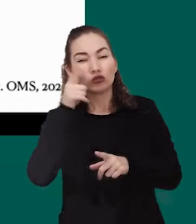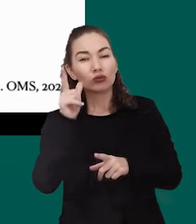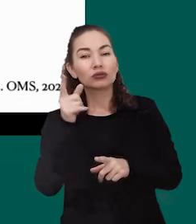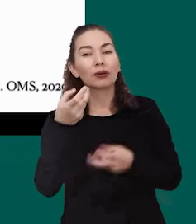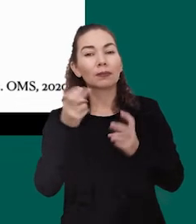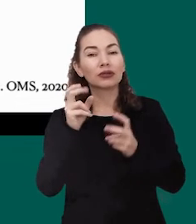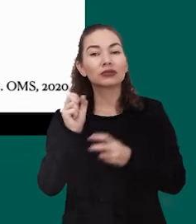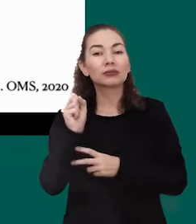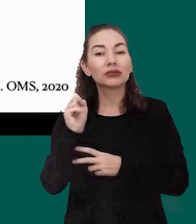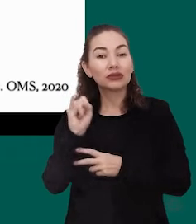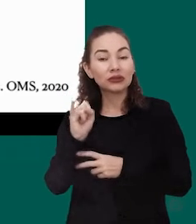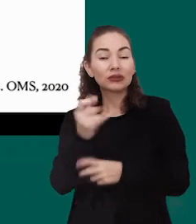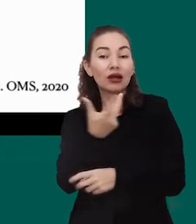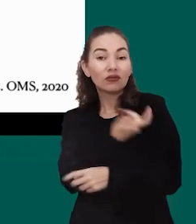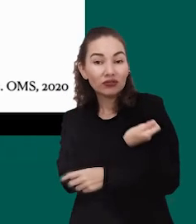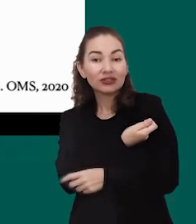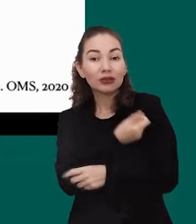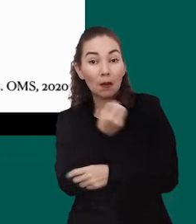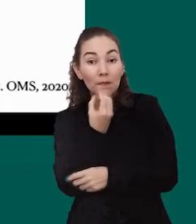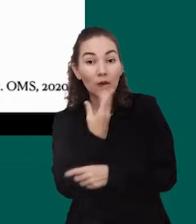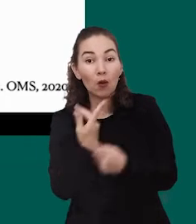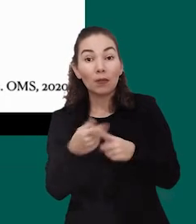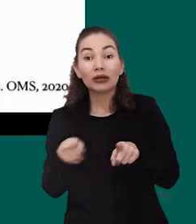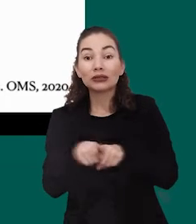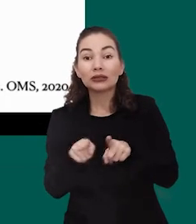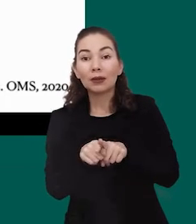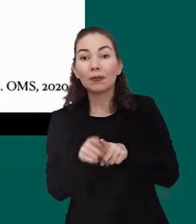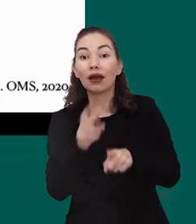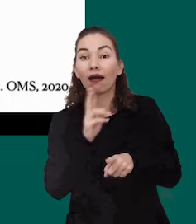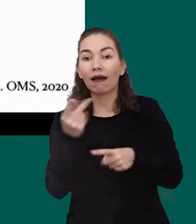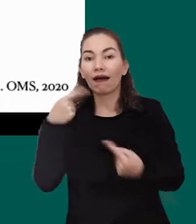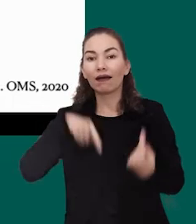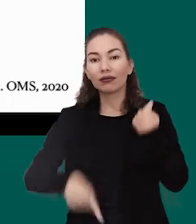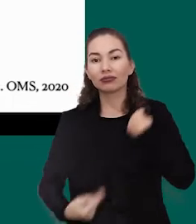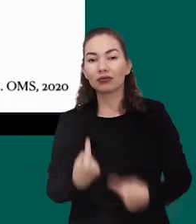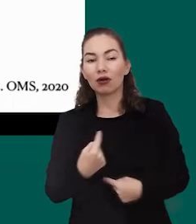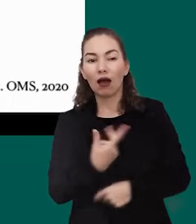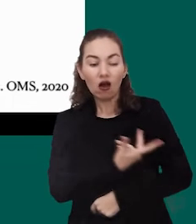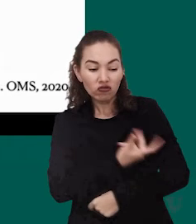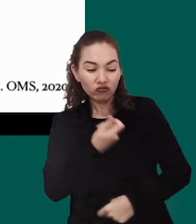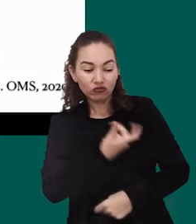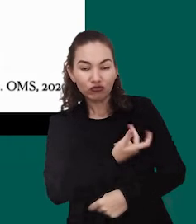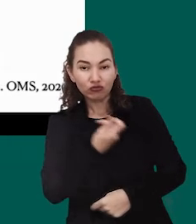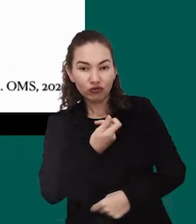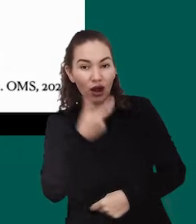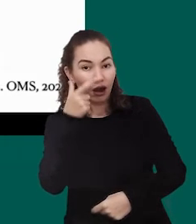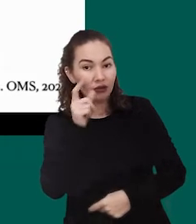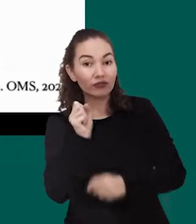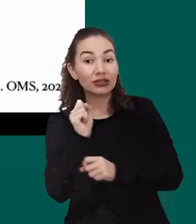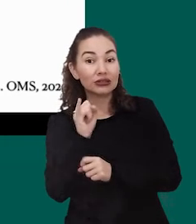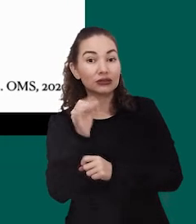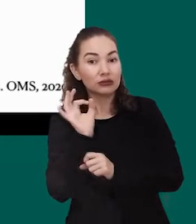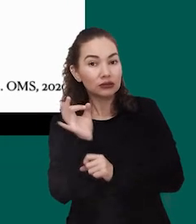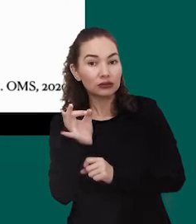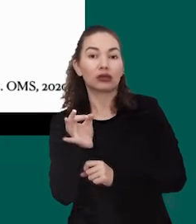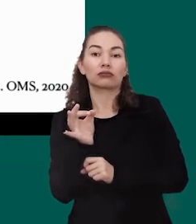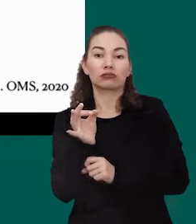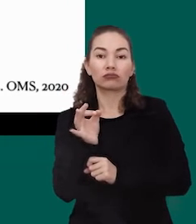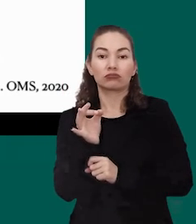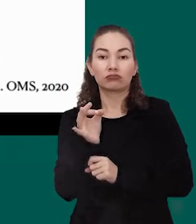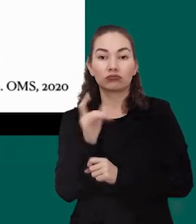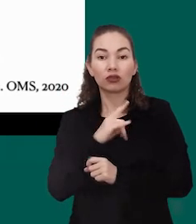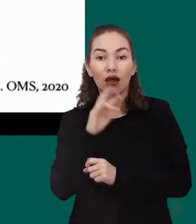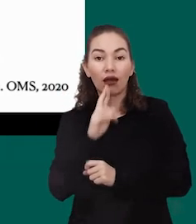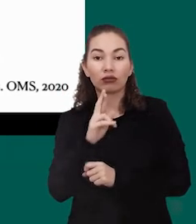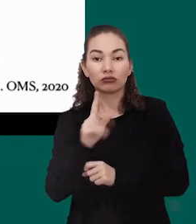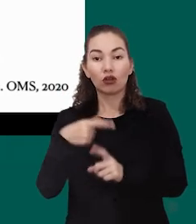só os efeitos colaterais, mas também se já tem uma boa resposta imunológica, coletar exames e ver se a gente criou aí alguma imunologia eficaz. São